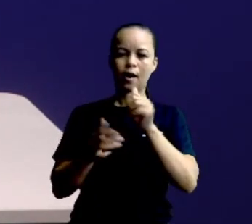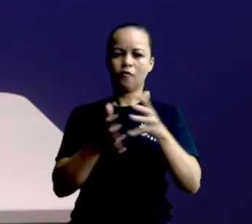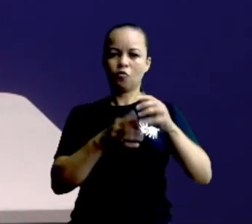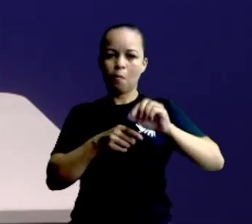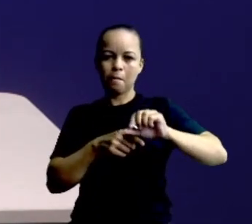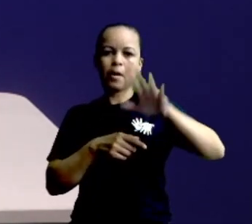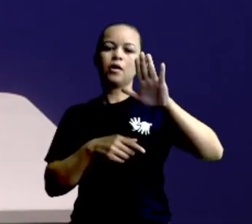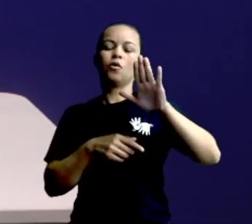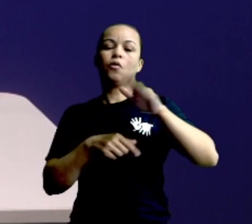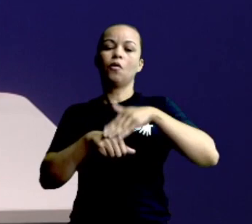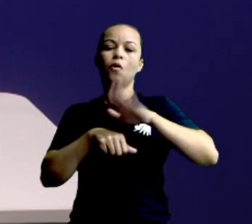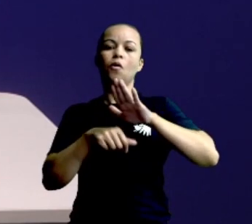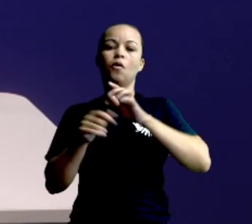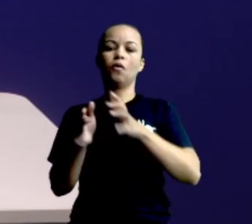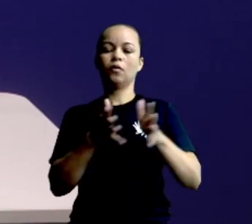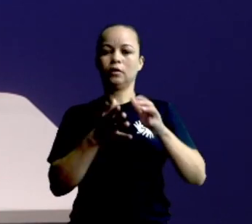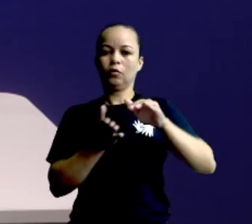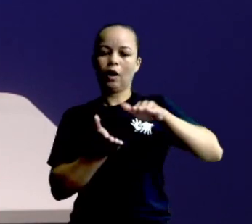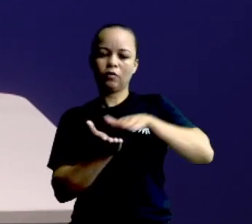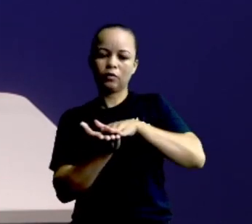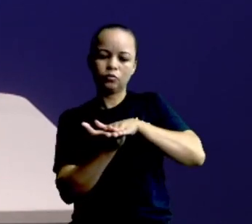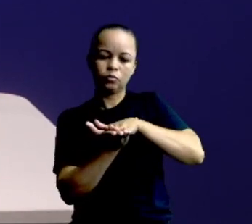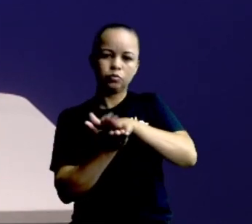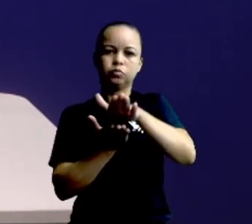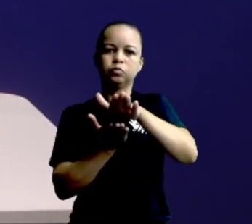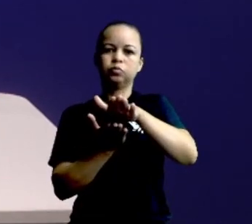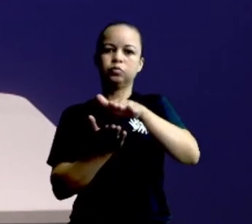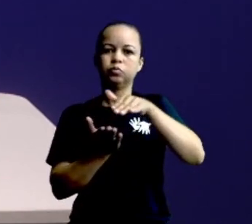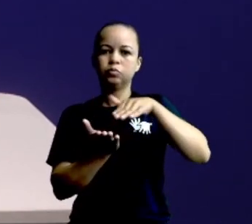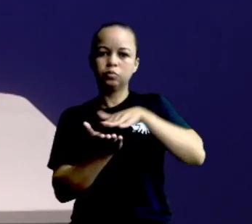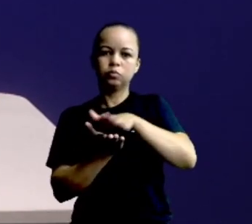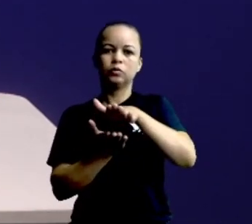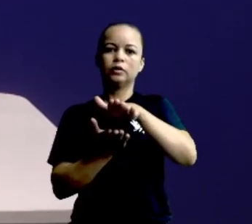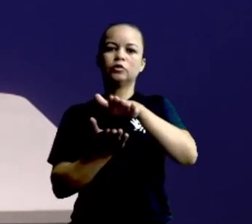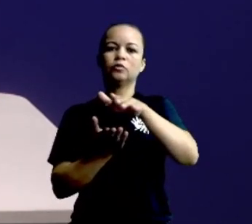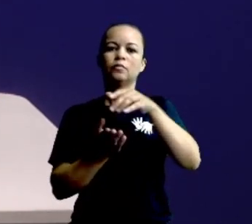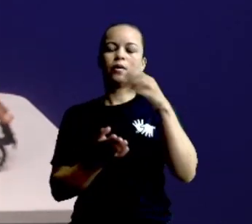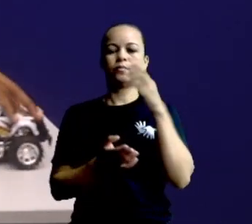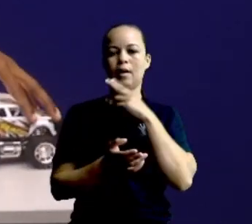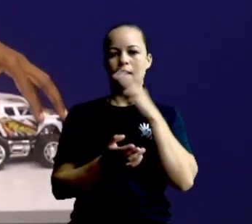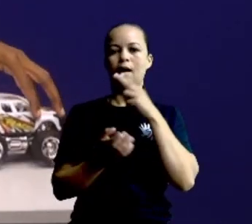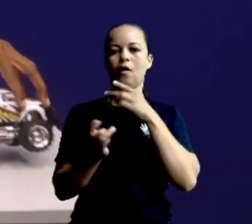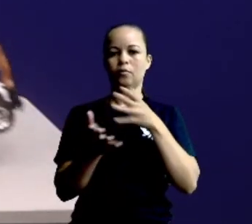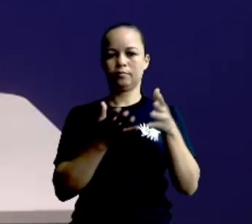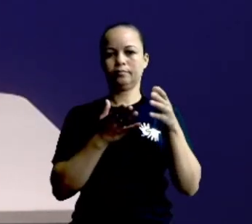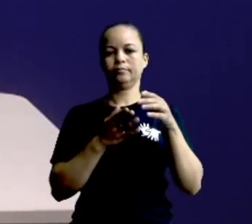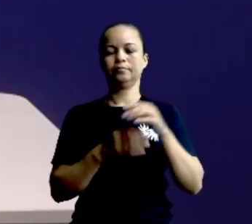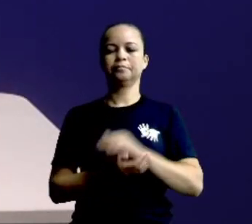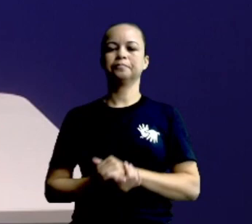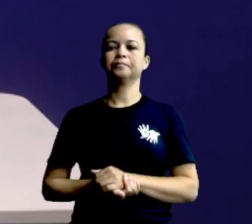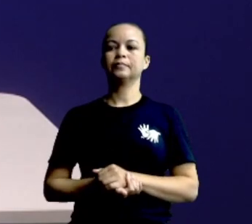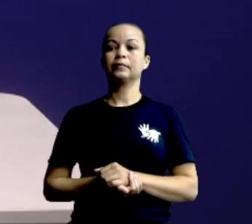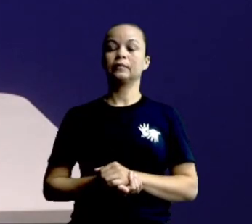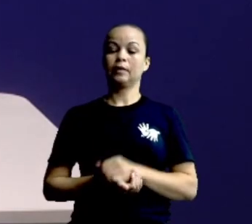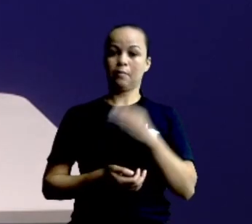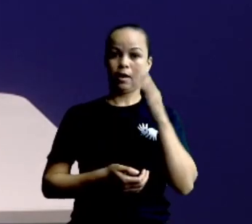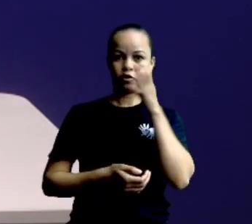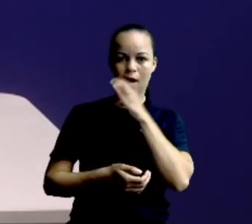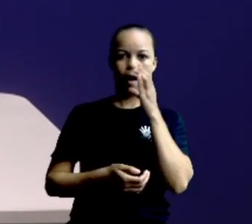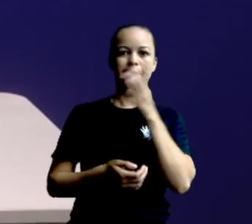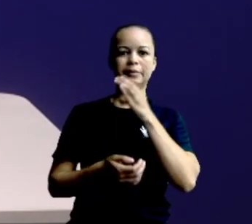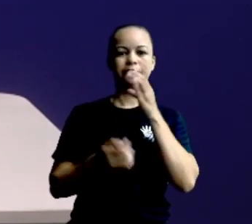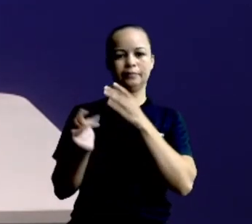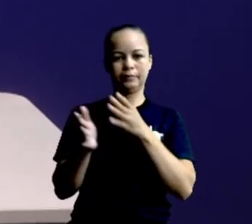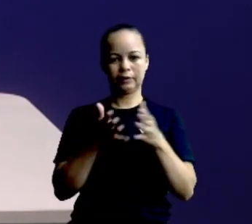O carro vai se deslocar. Se eu colocar a potência maior, o deslocamento vai ser maior. Mais rápido,